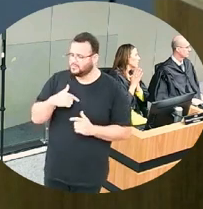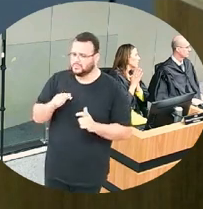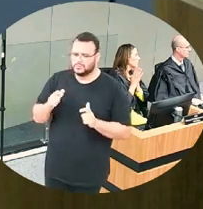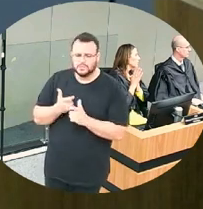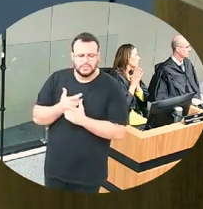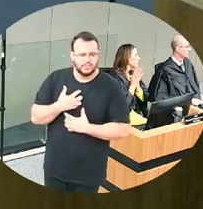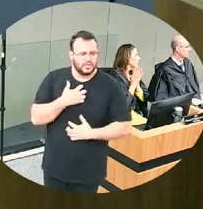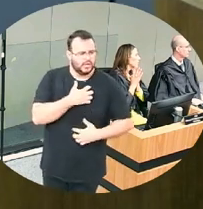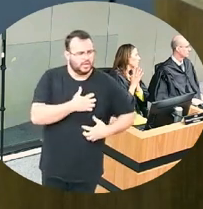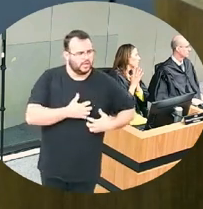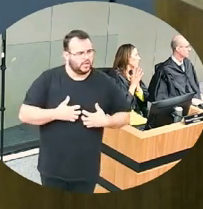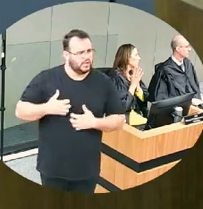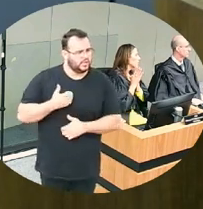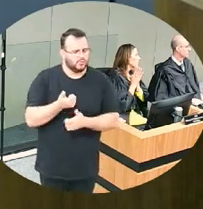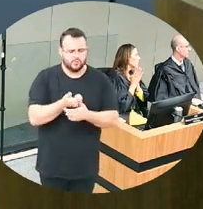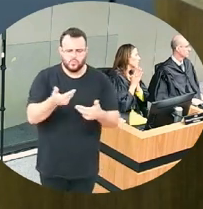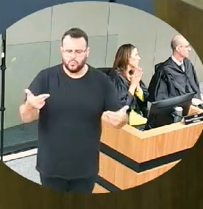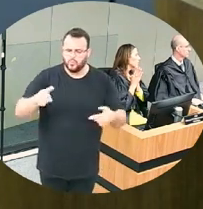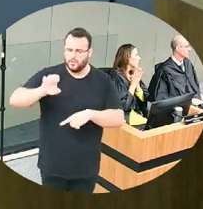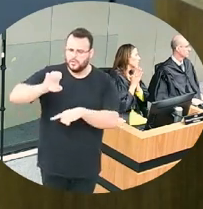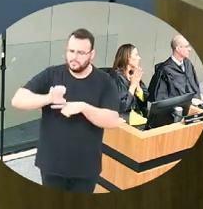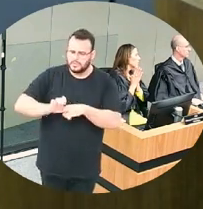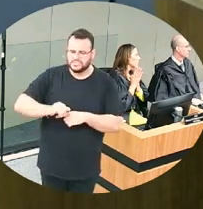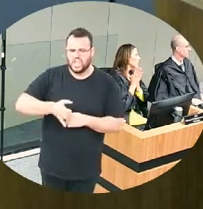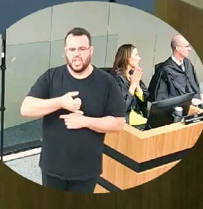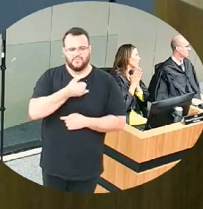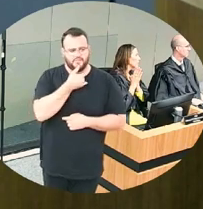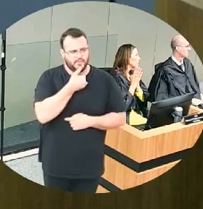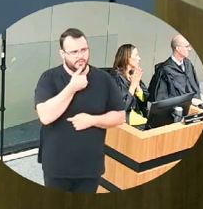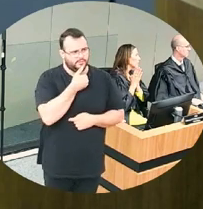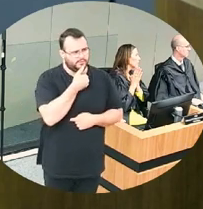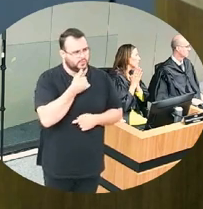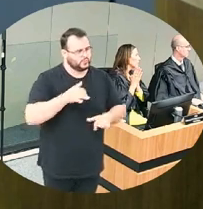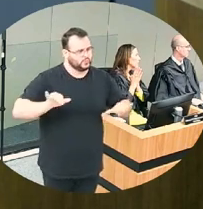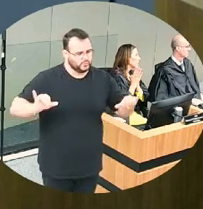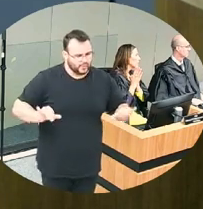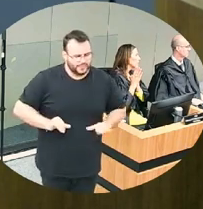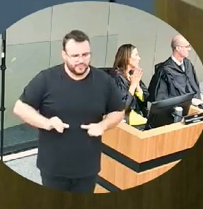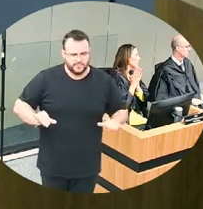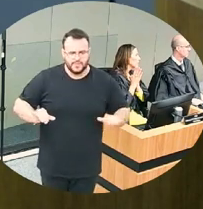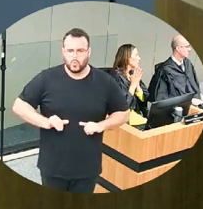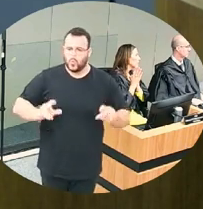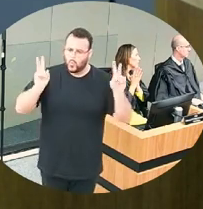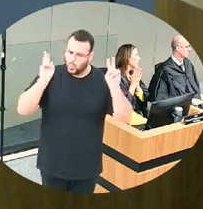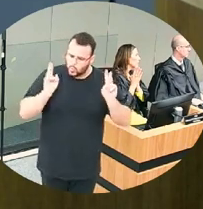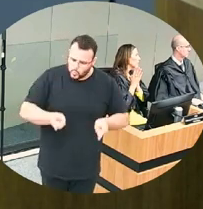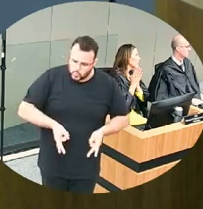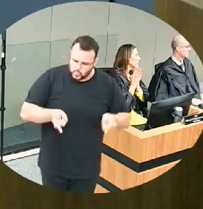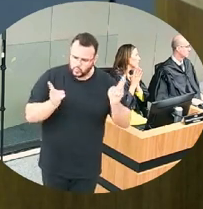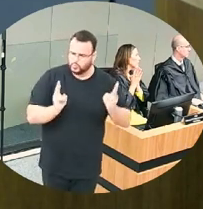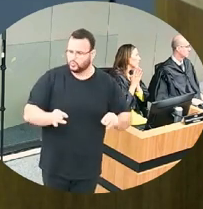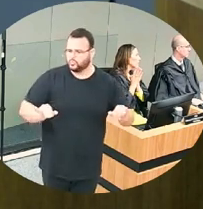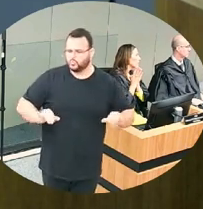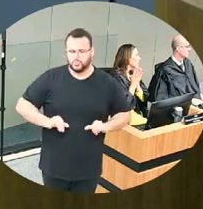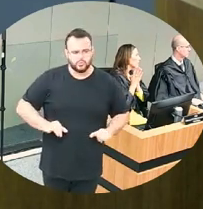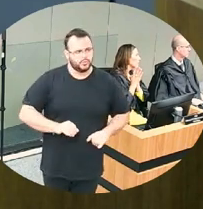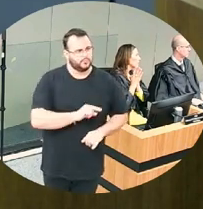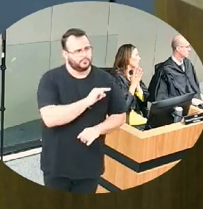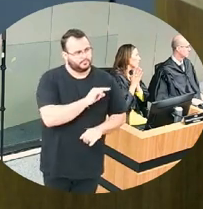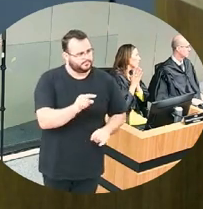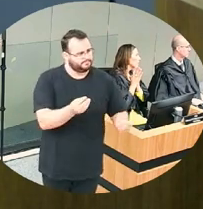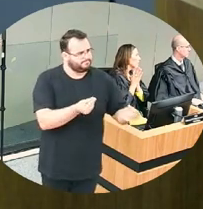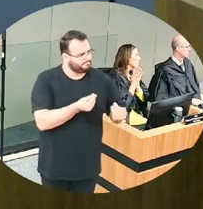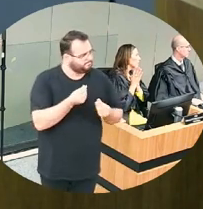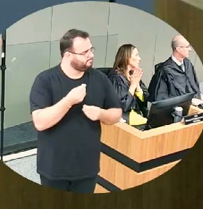com as situações que o nosso estado infelizmente sofreu e continua sofrendo e o senhor foi